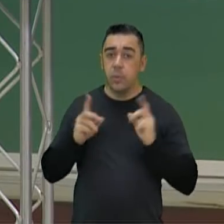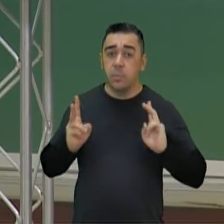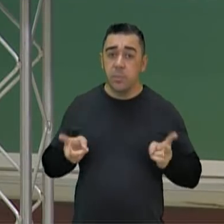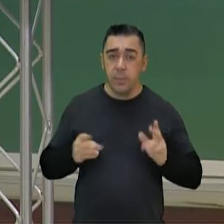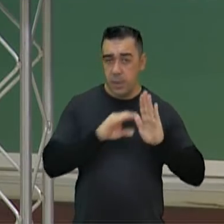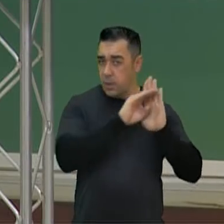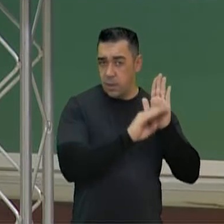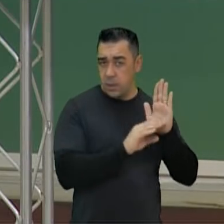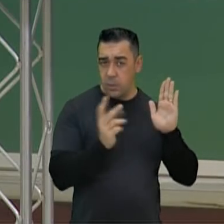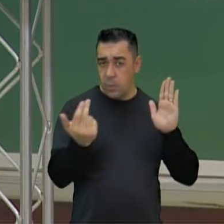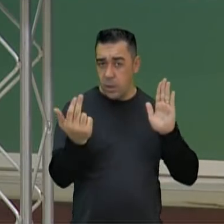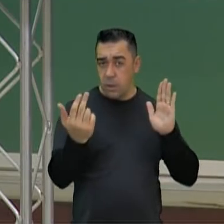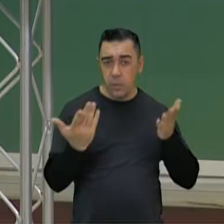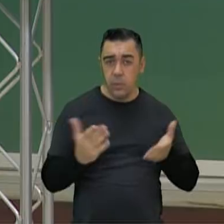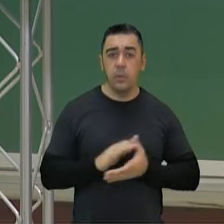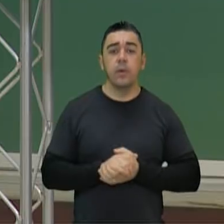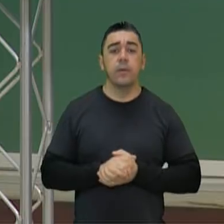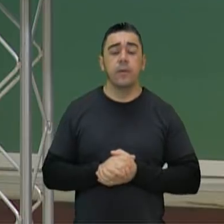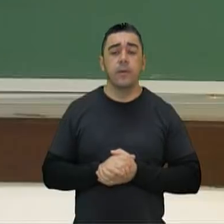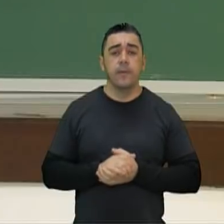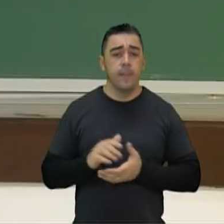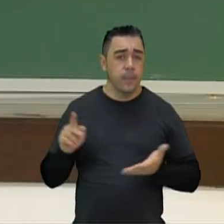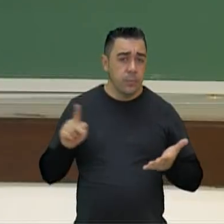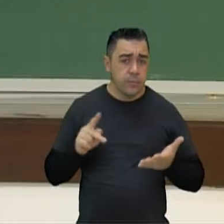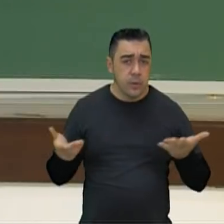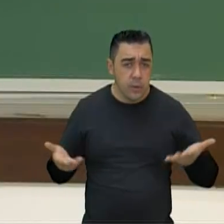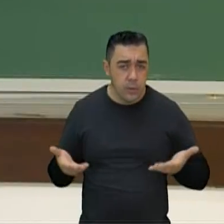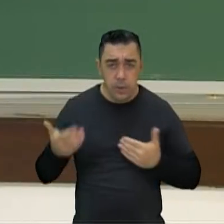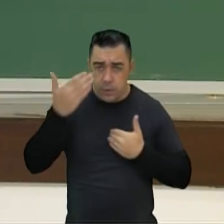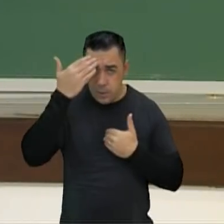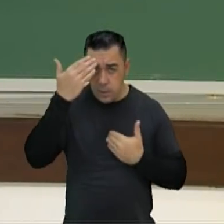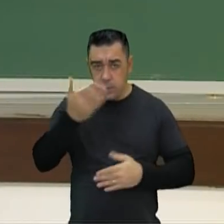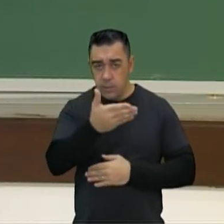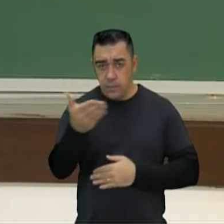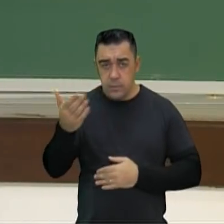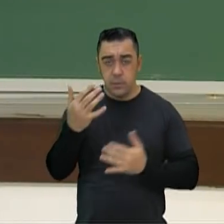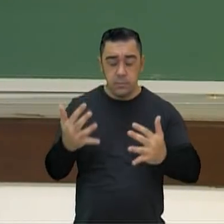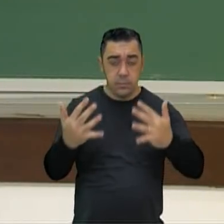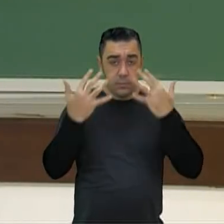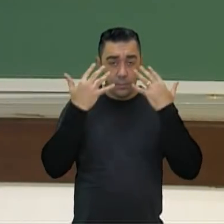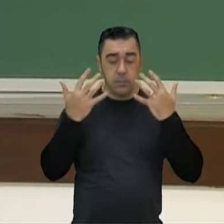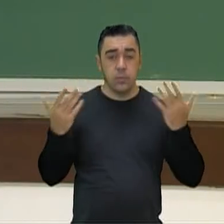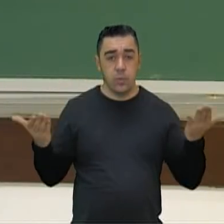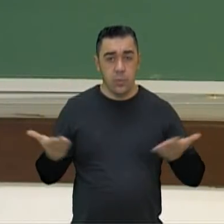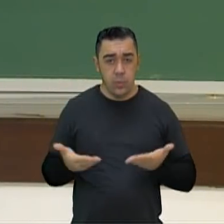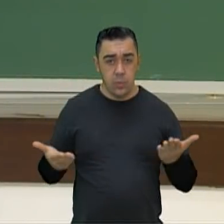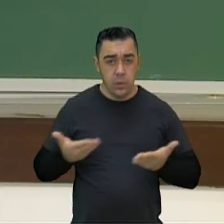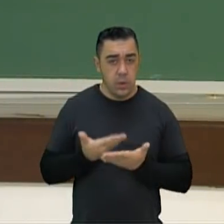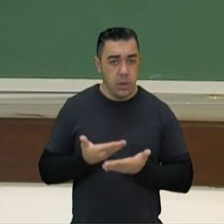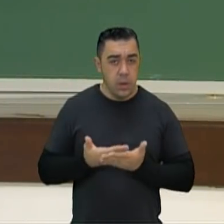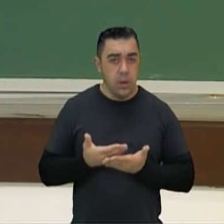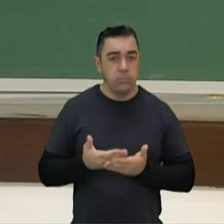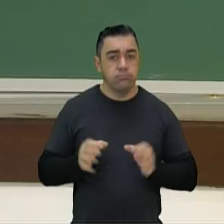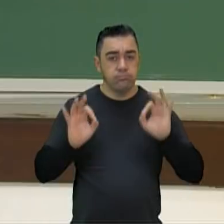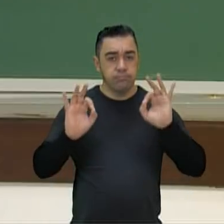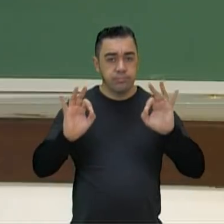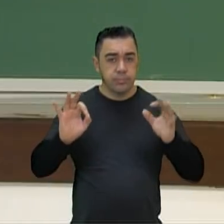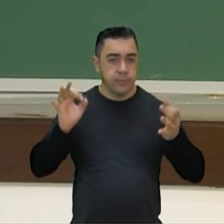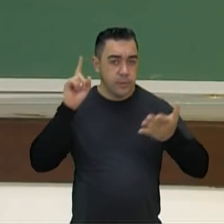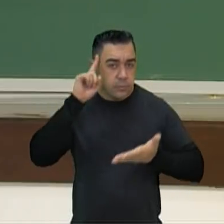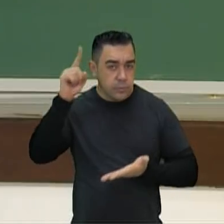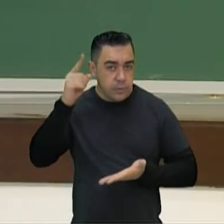é a mesma regra. O professor, então, agradece aí a presença de vocês e um ótimo dia.